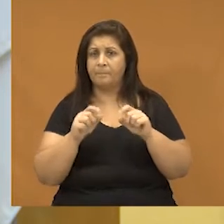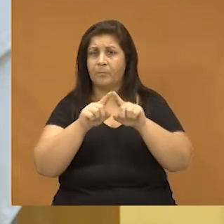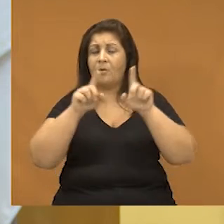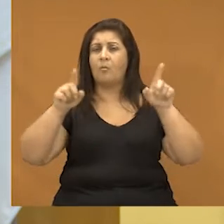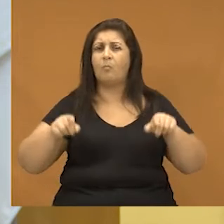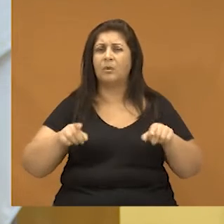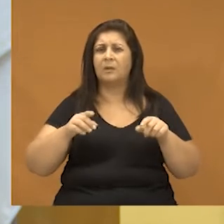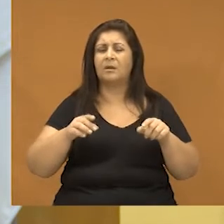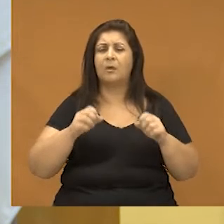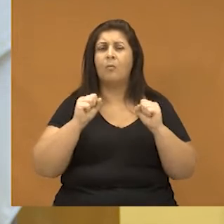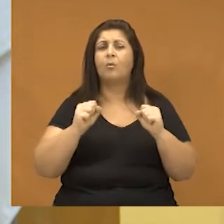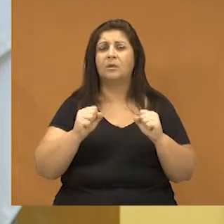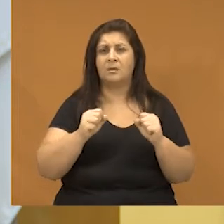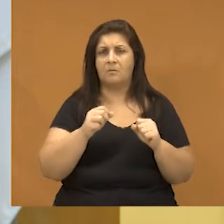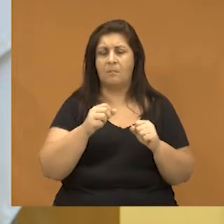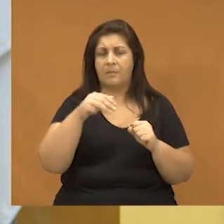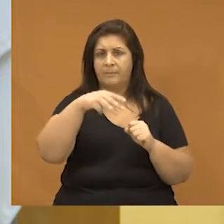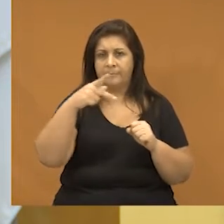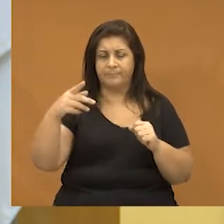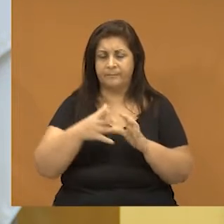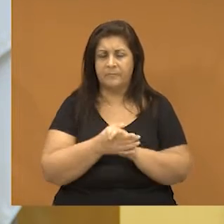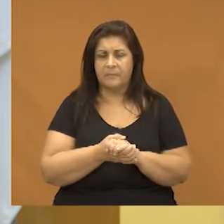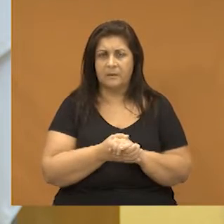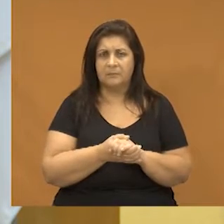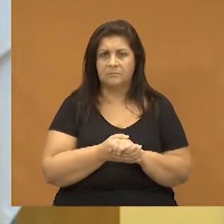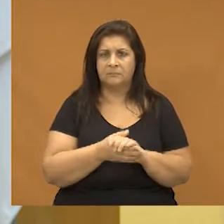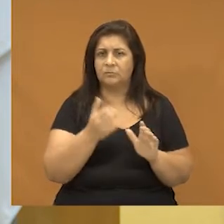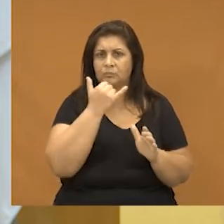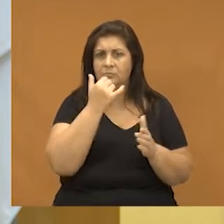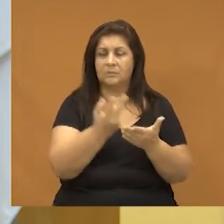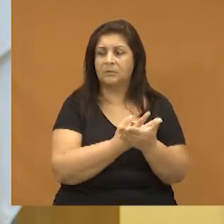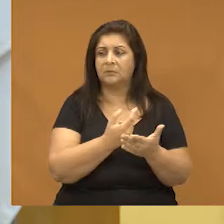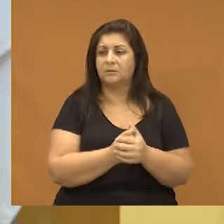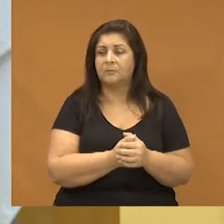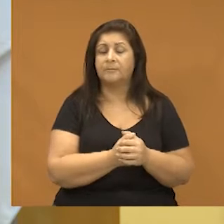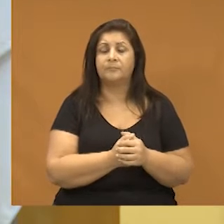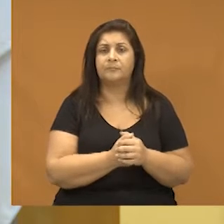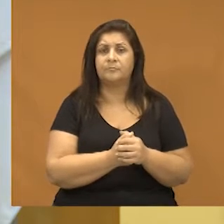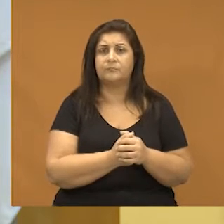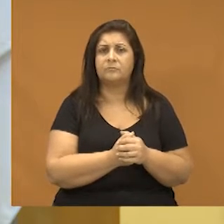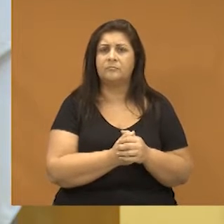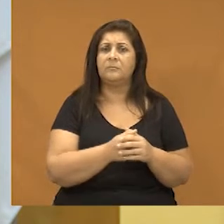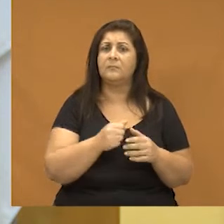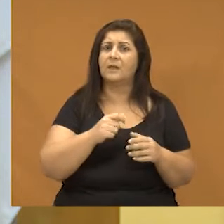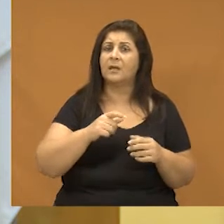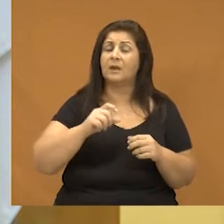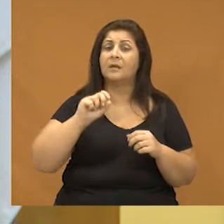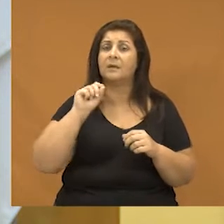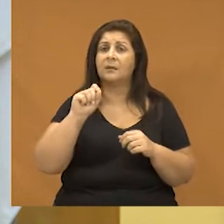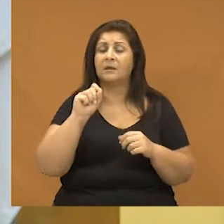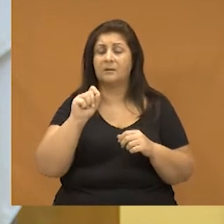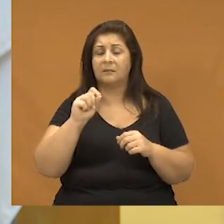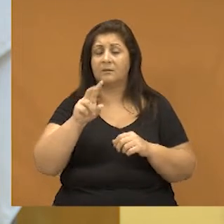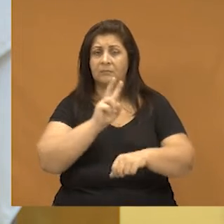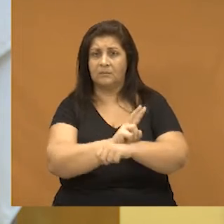para a iniciativa privada. No artigo 197, são de relevância pública as ações e serviços